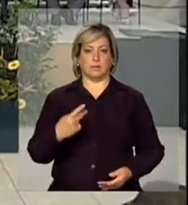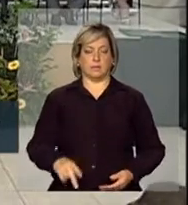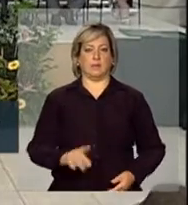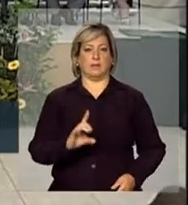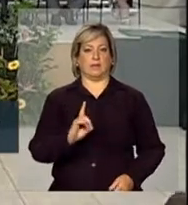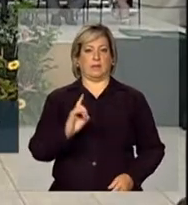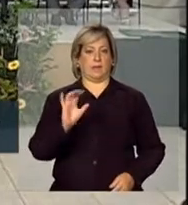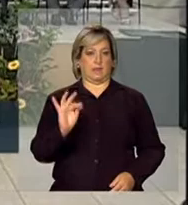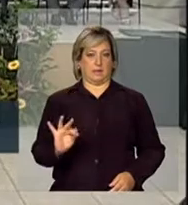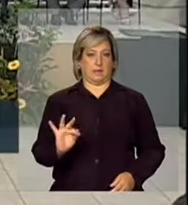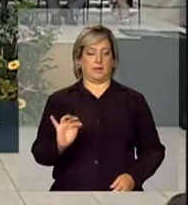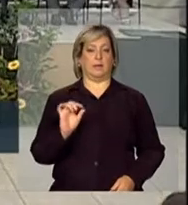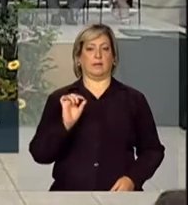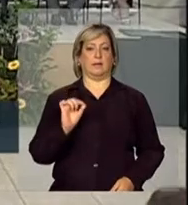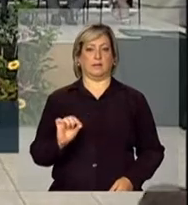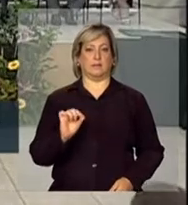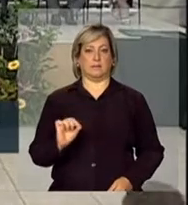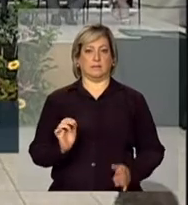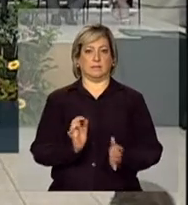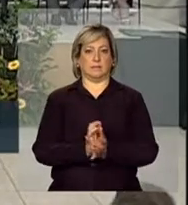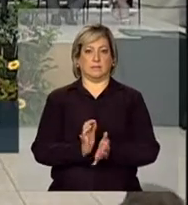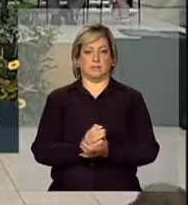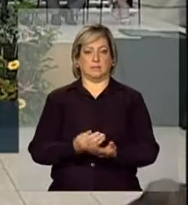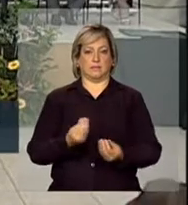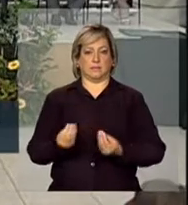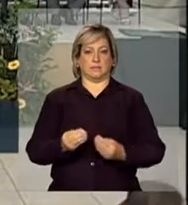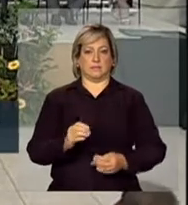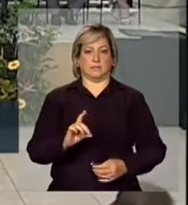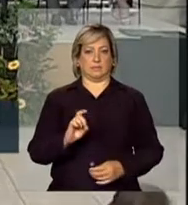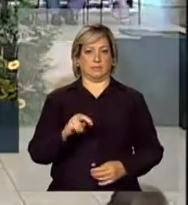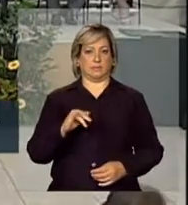Federal Denilson Bento da Costa